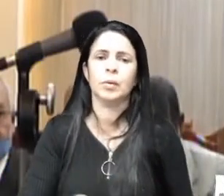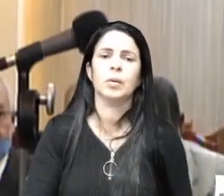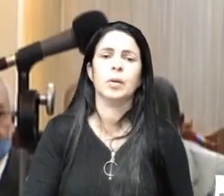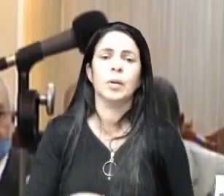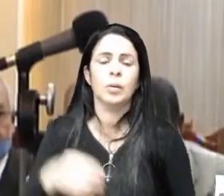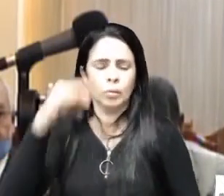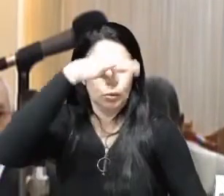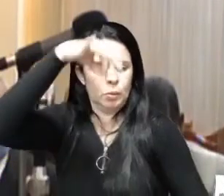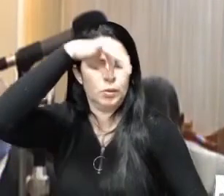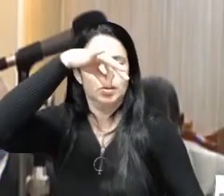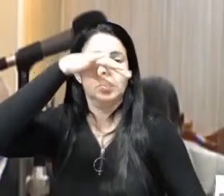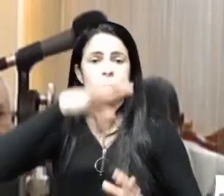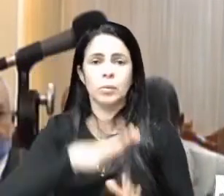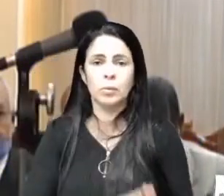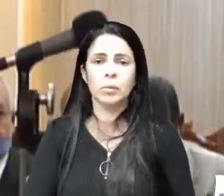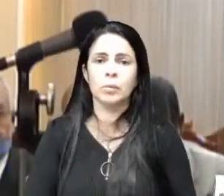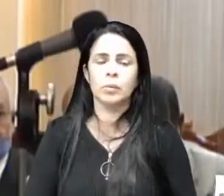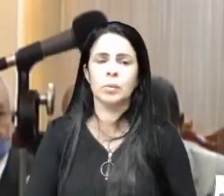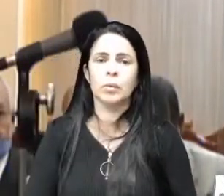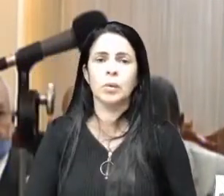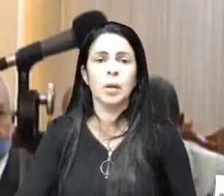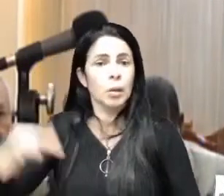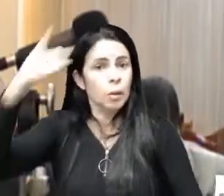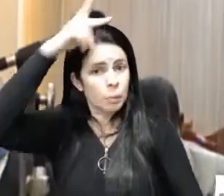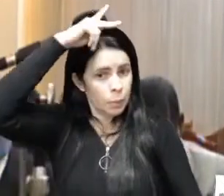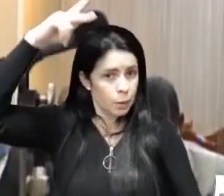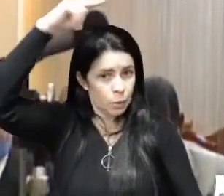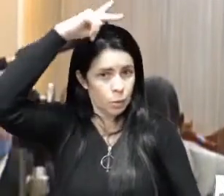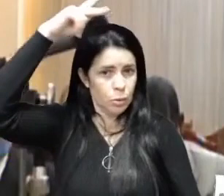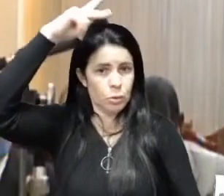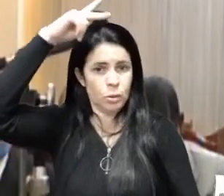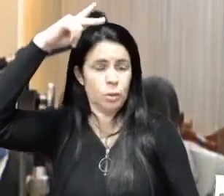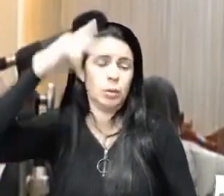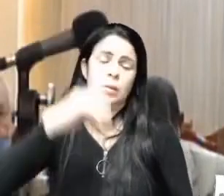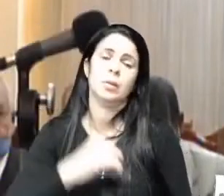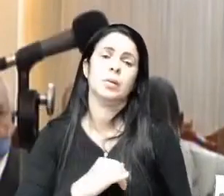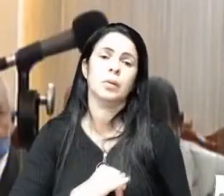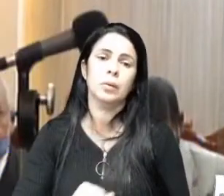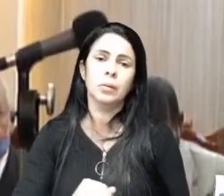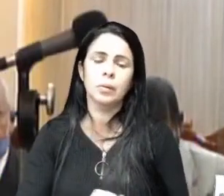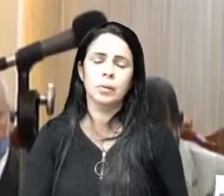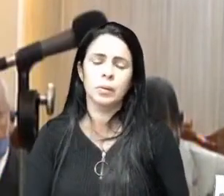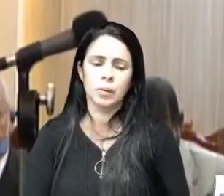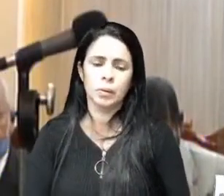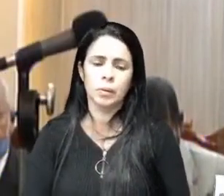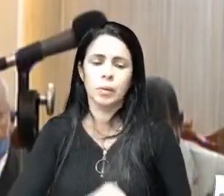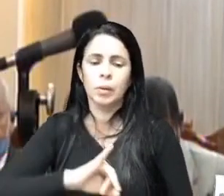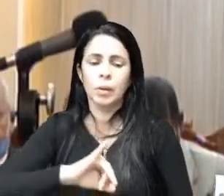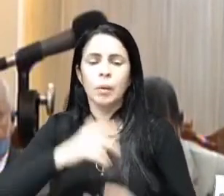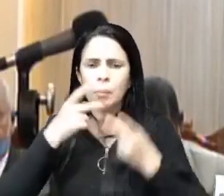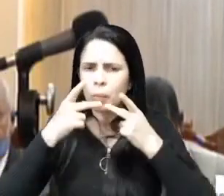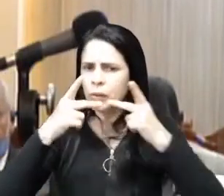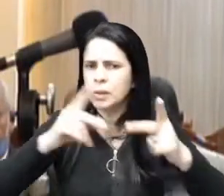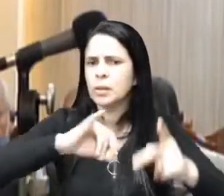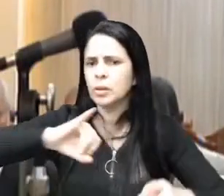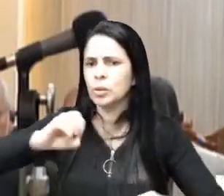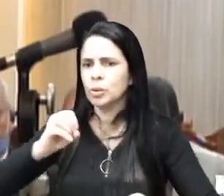pregar, ele traz à luz aquela profecia de Joel, quando